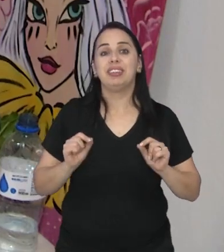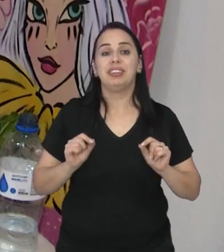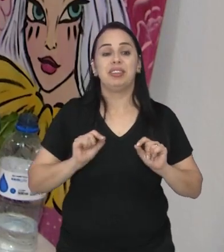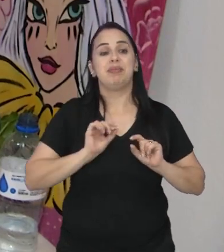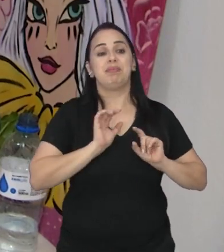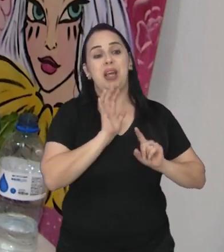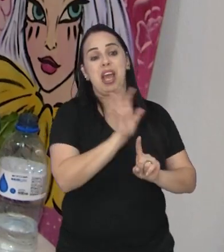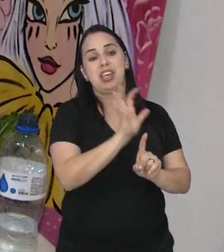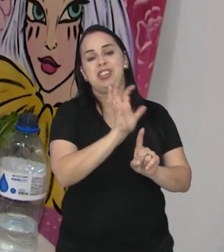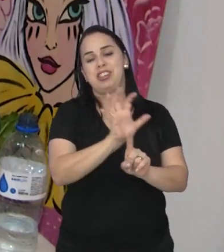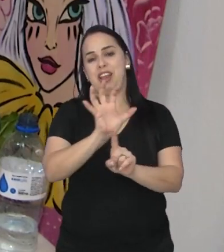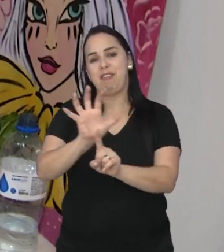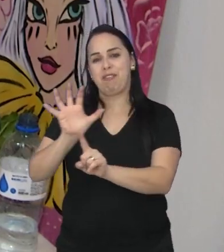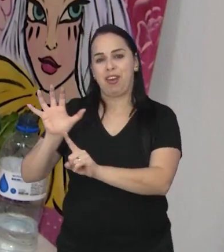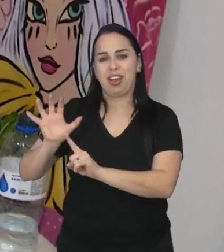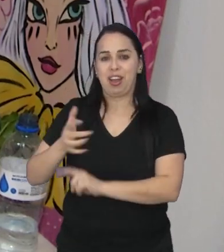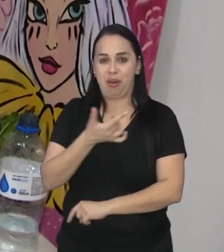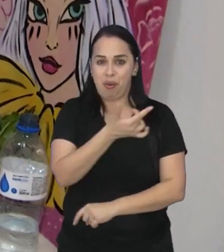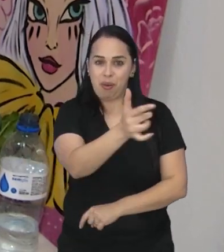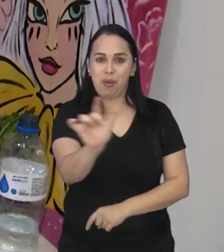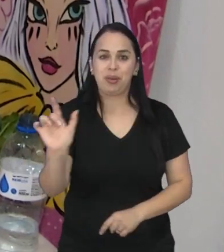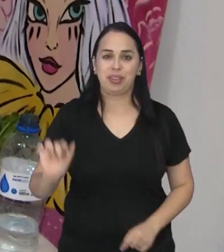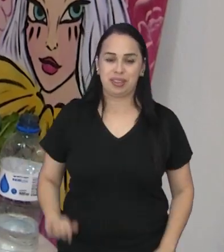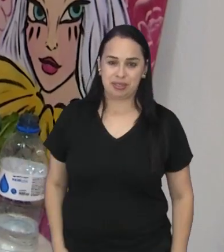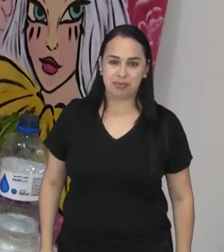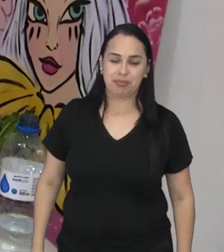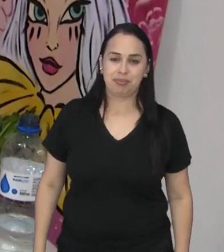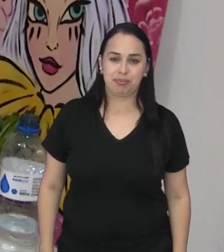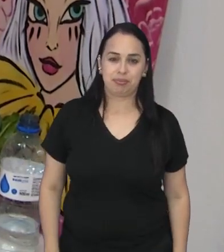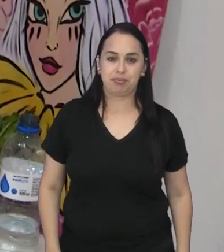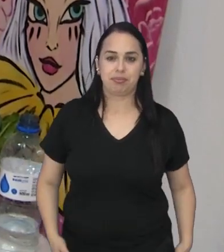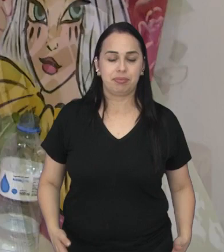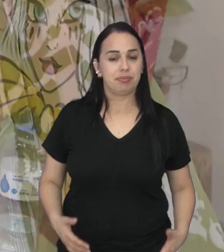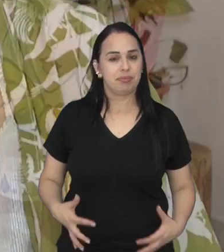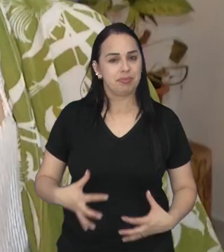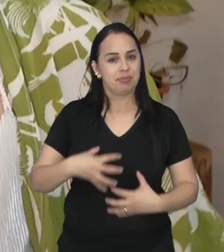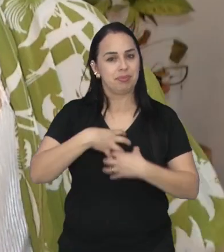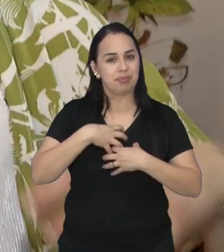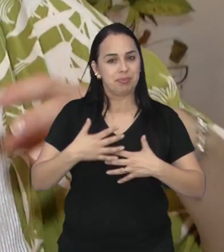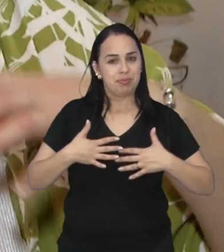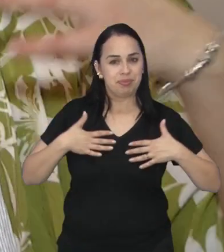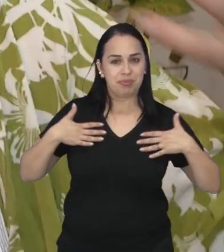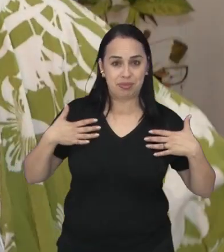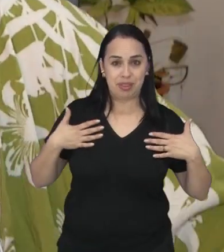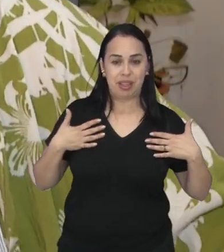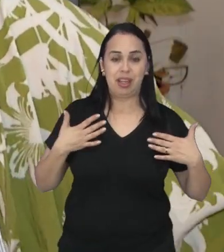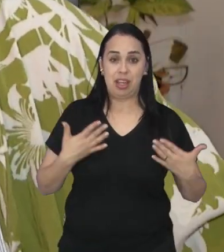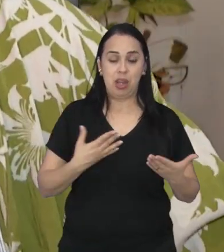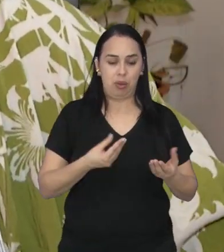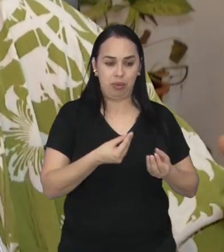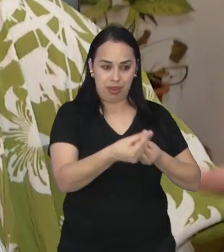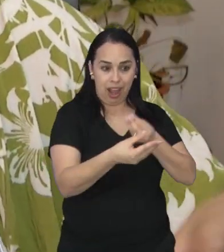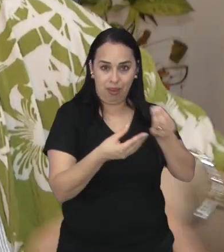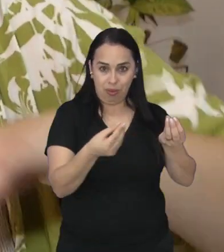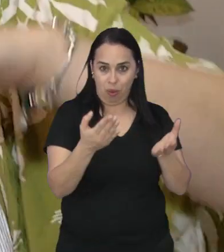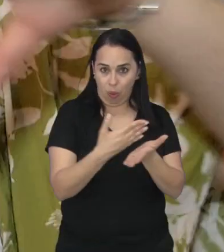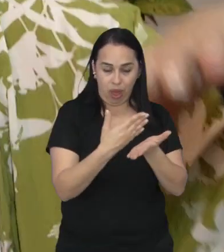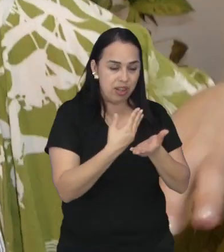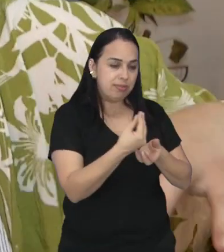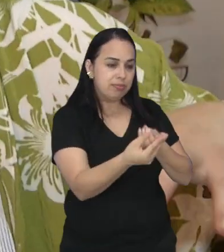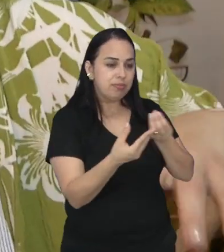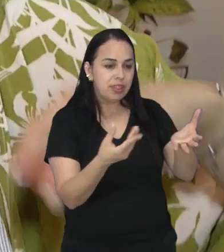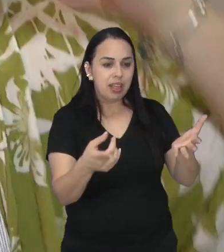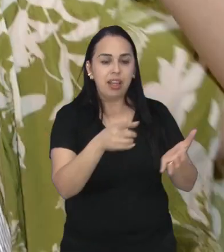esse estímulo a outros pais e filhos. É muito gratificante quando eu compartilhei para algumas pessoas ao